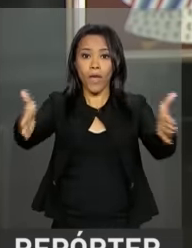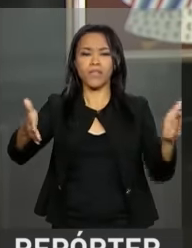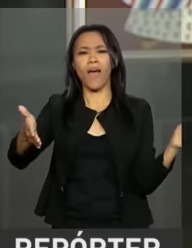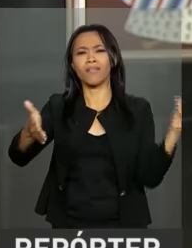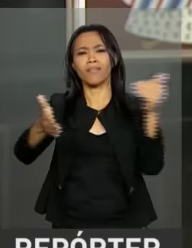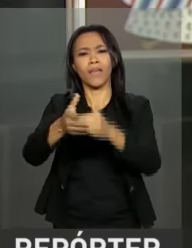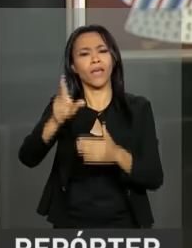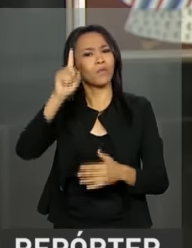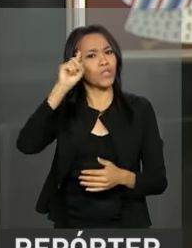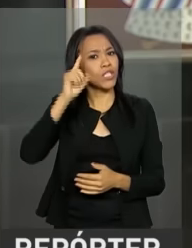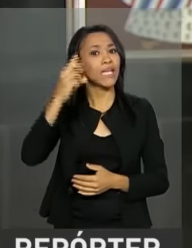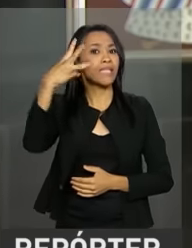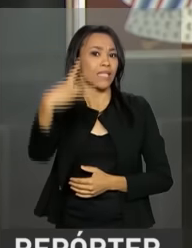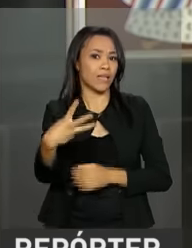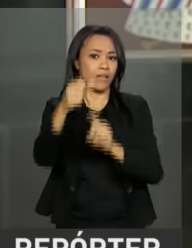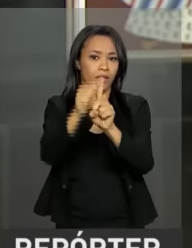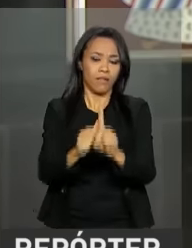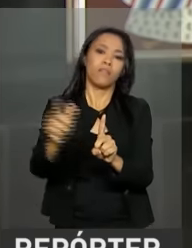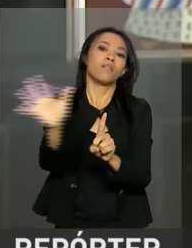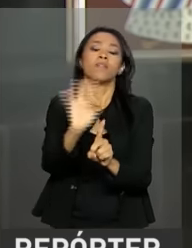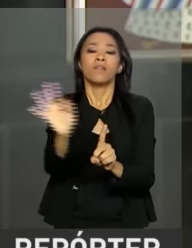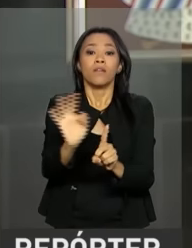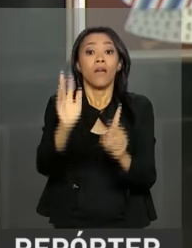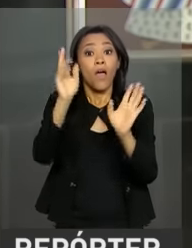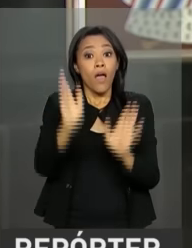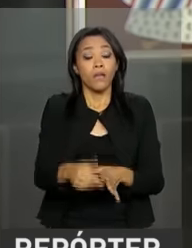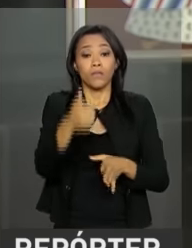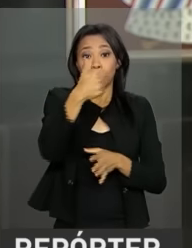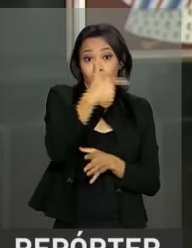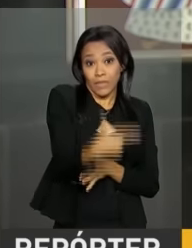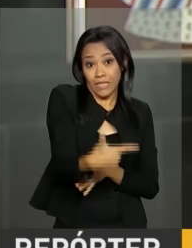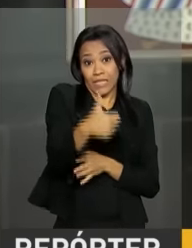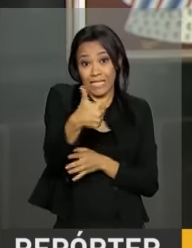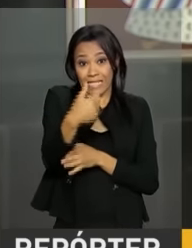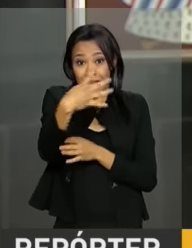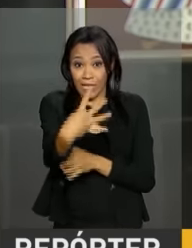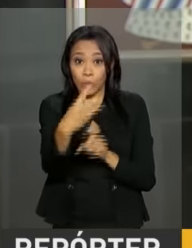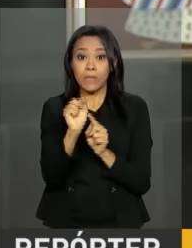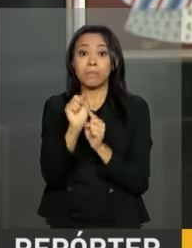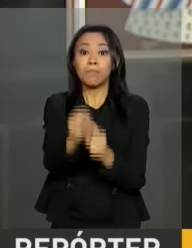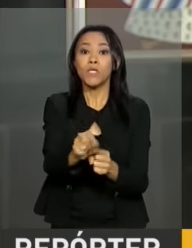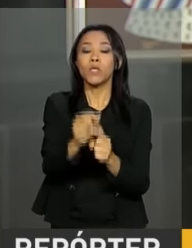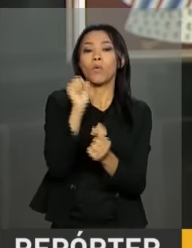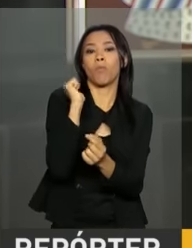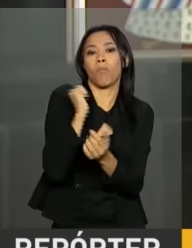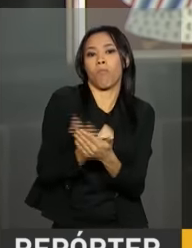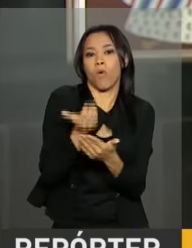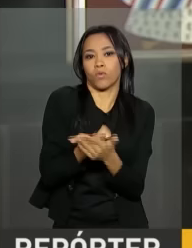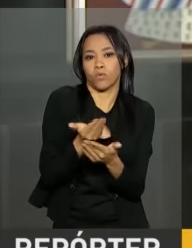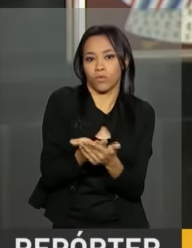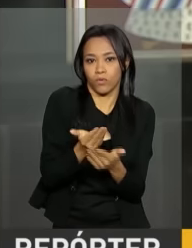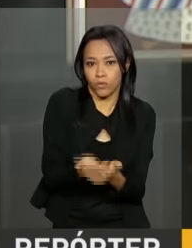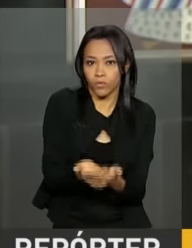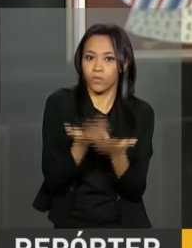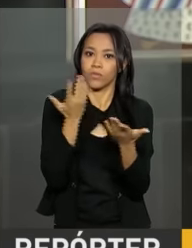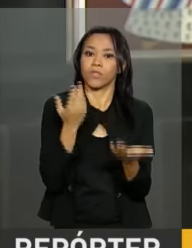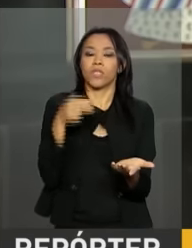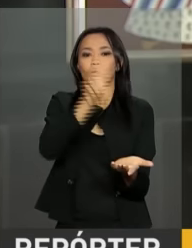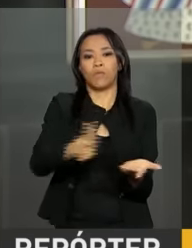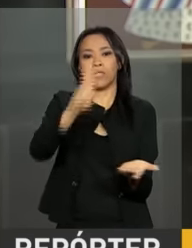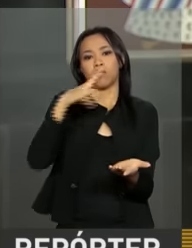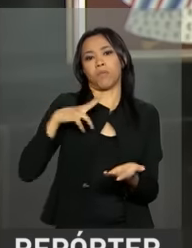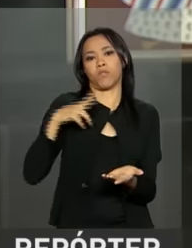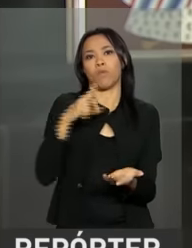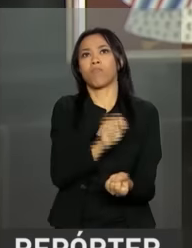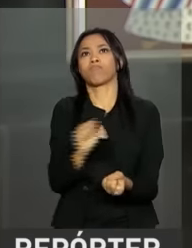até 3 de fevereiro são 214.000 bolsas de Estudos em faculdades